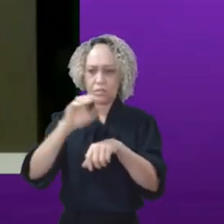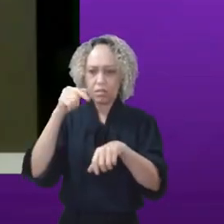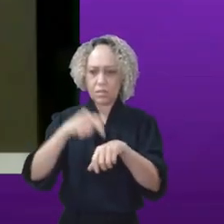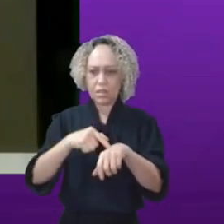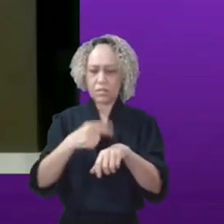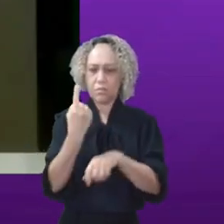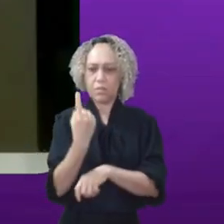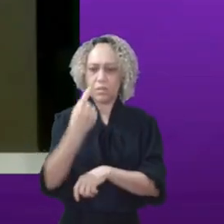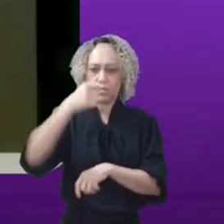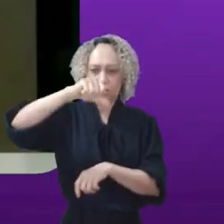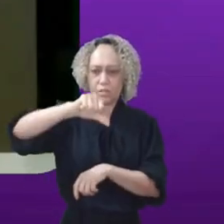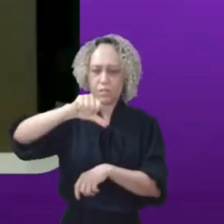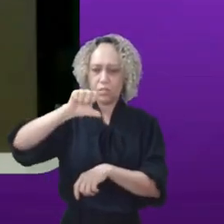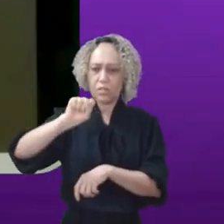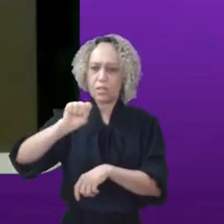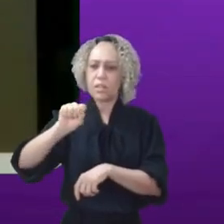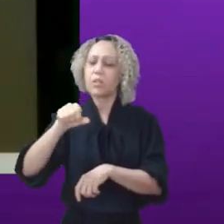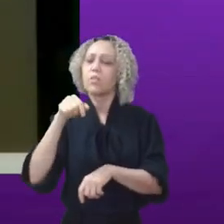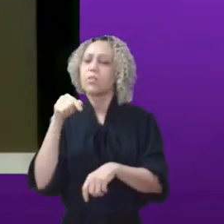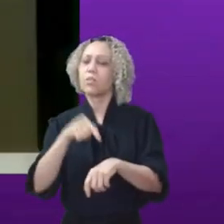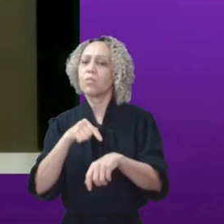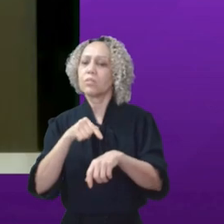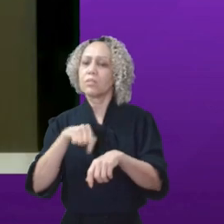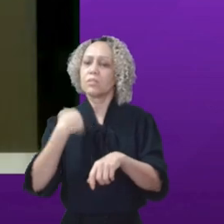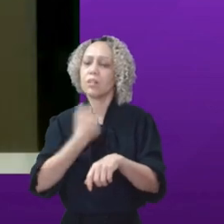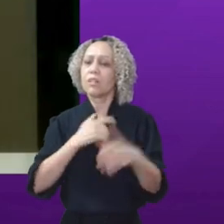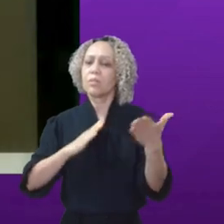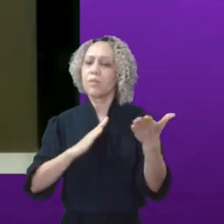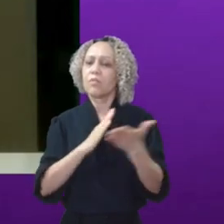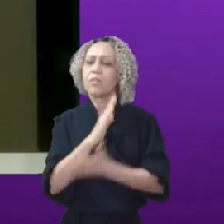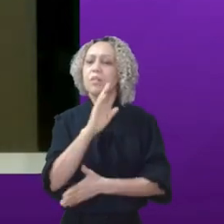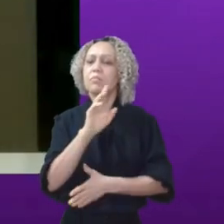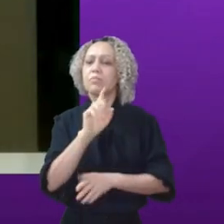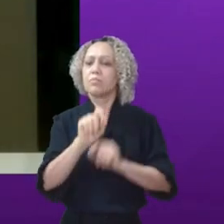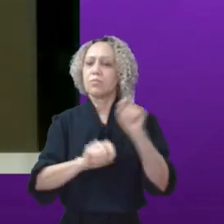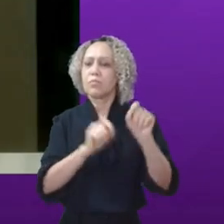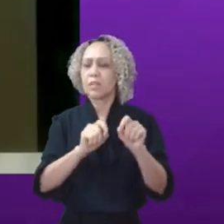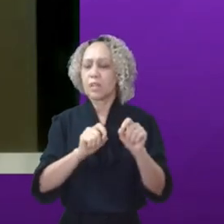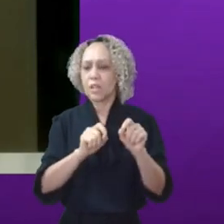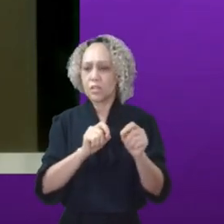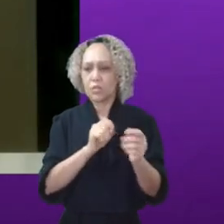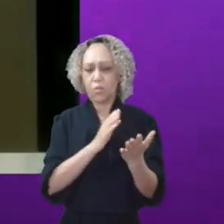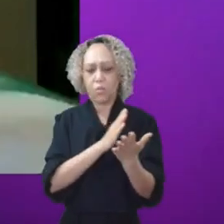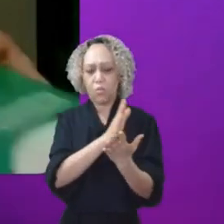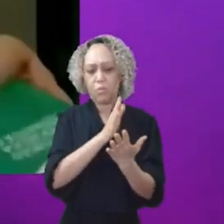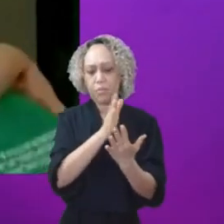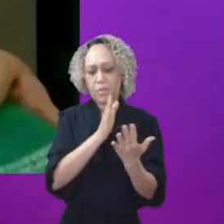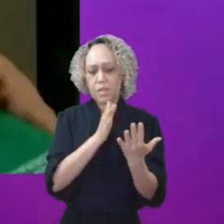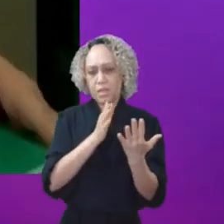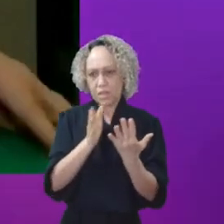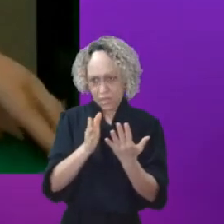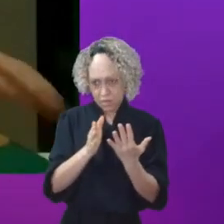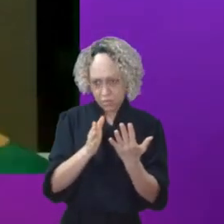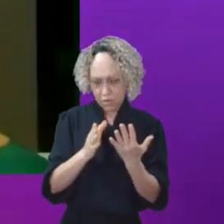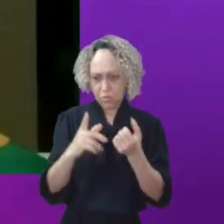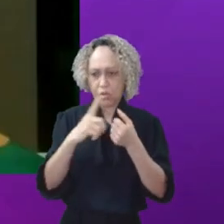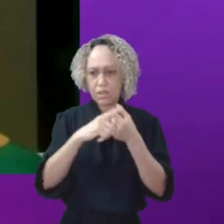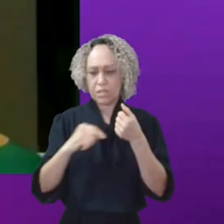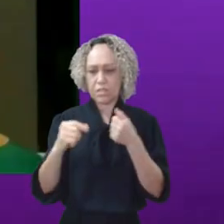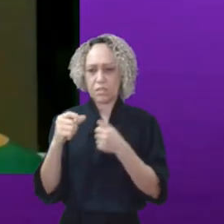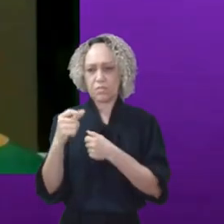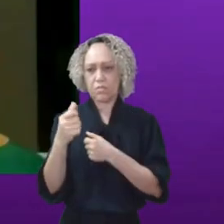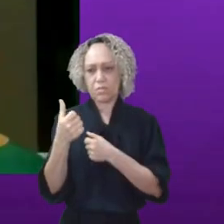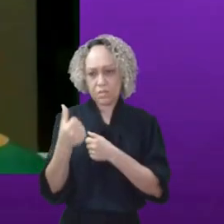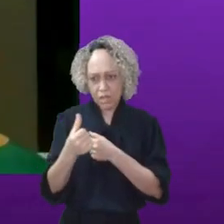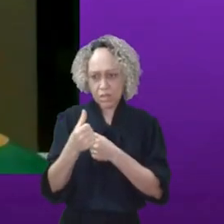de 88, nós aprovamos, tanto nos princípios quanto no artigo 6º, os